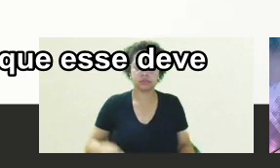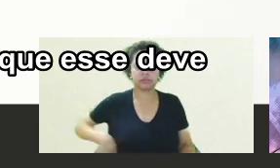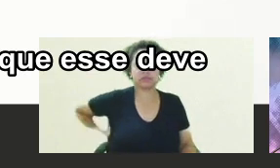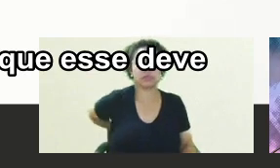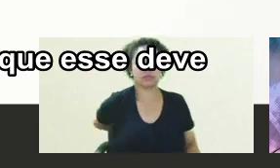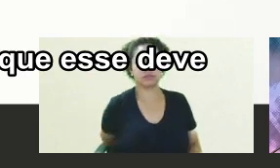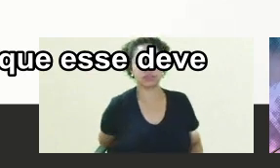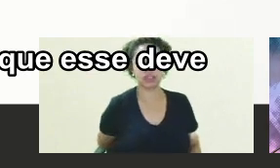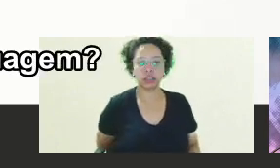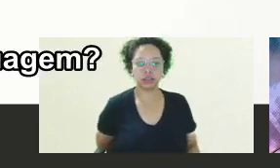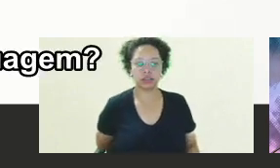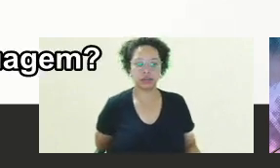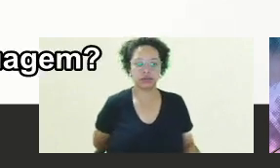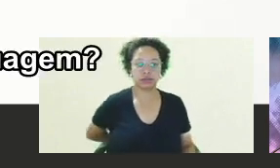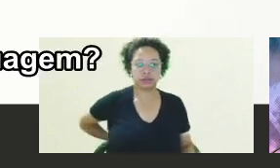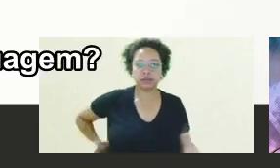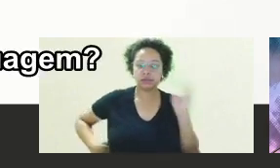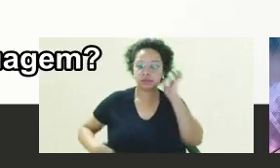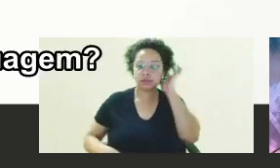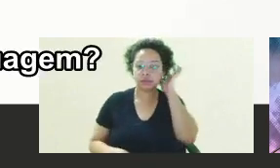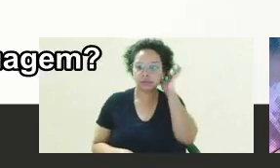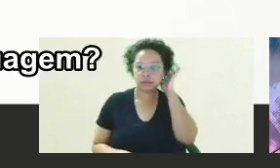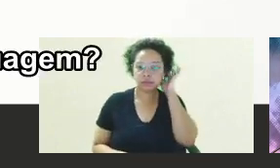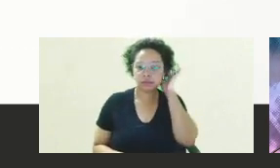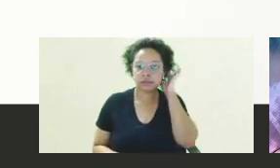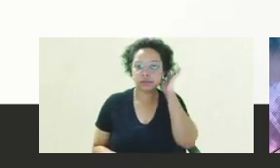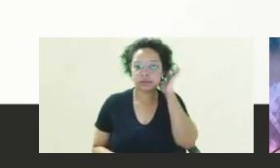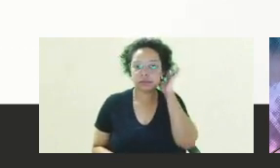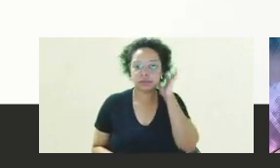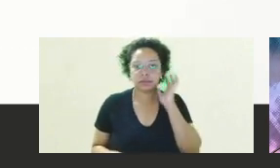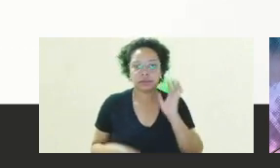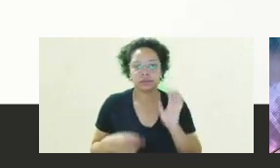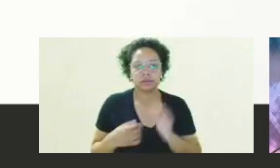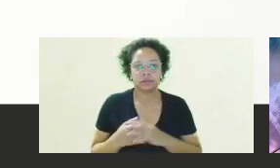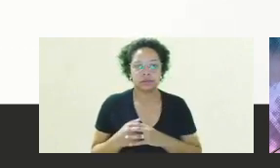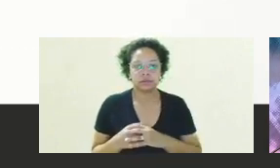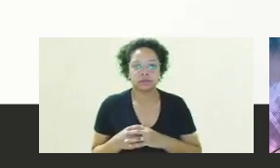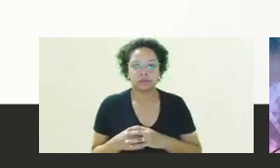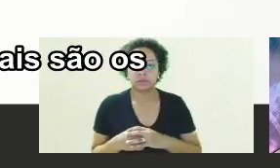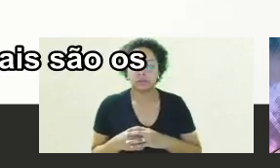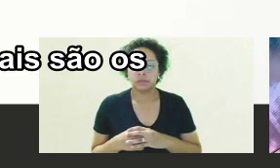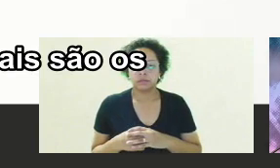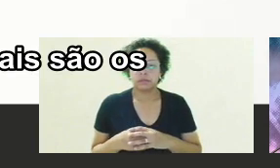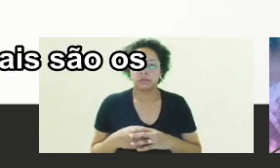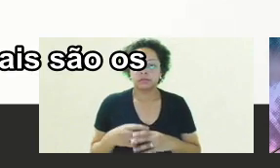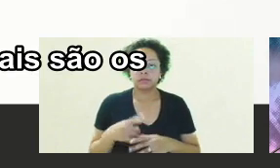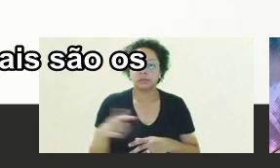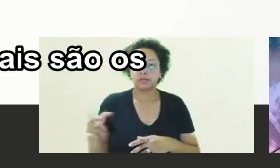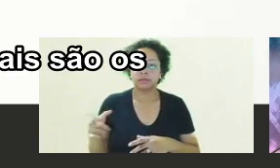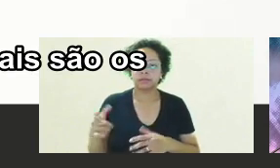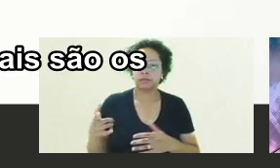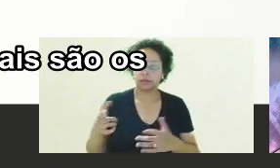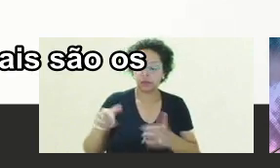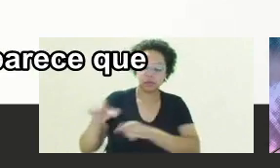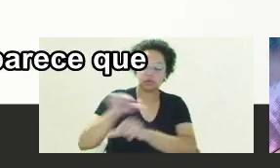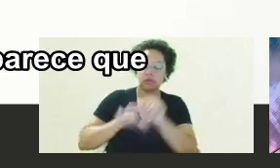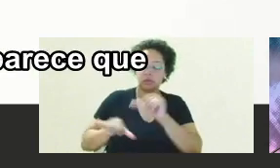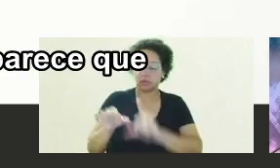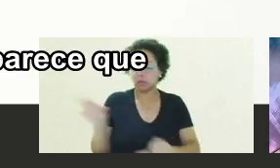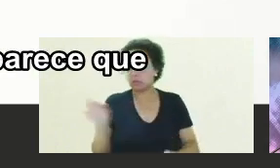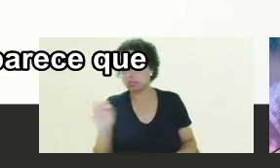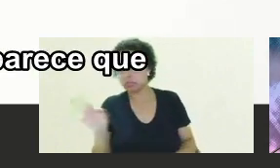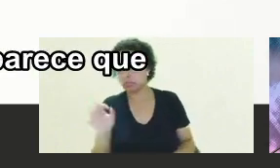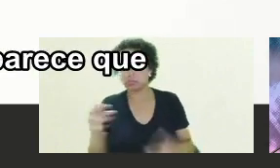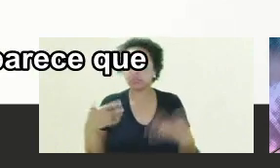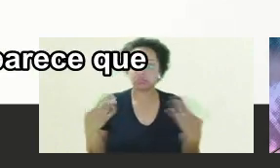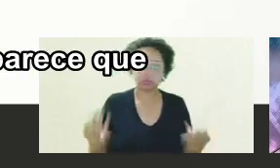padrão. Por onde que esse dev começa? Qual é a linguagem? Qual o sistema operacional vai mudar? Quais são os